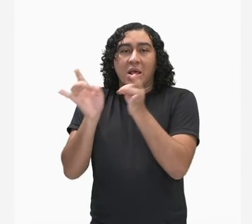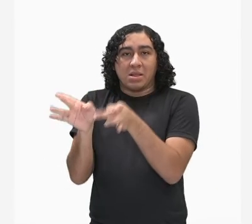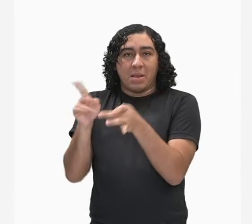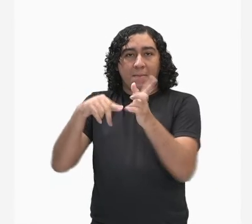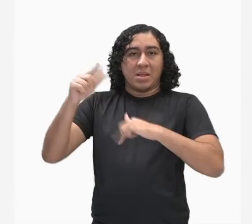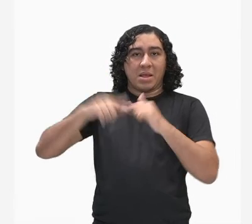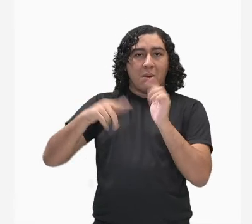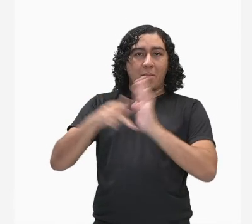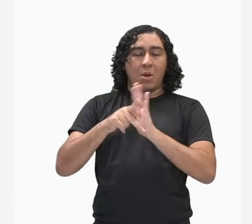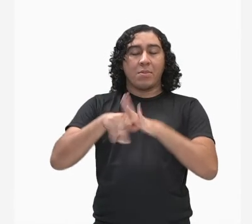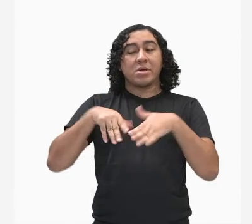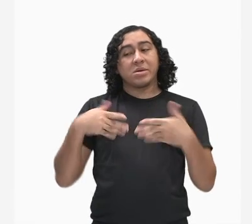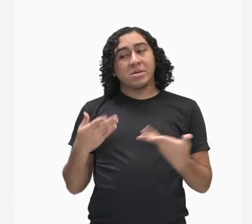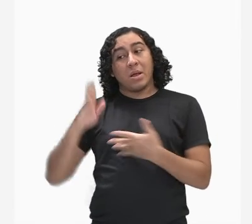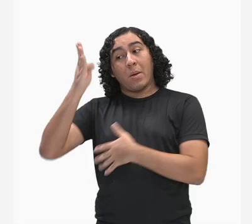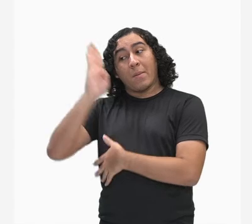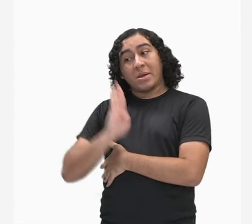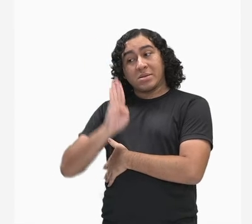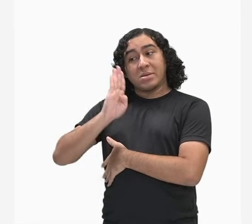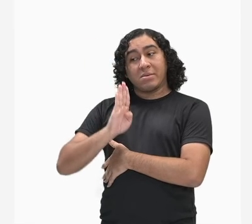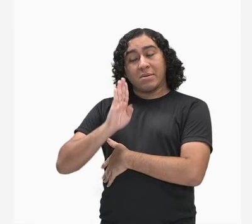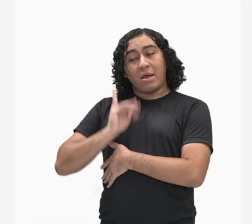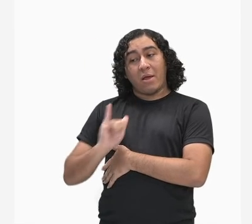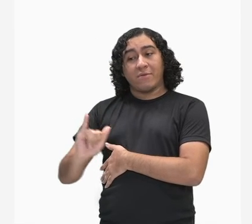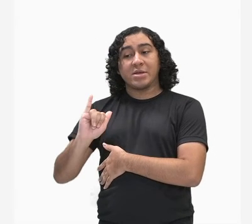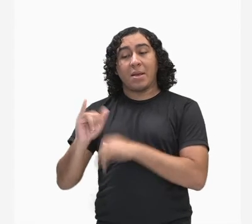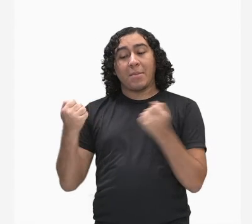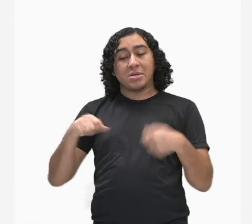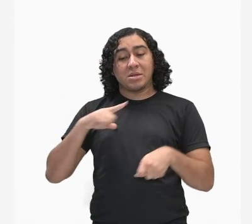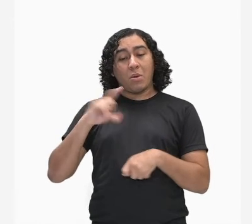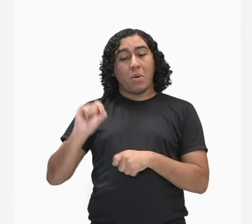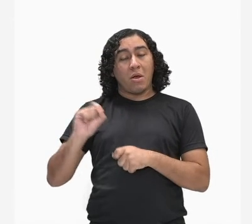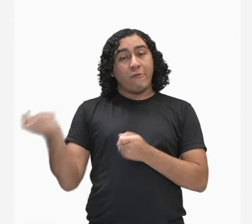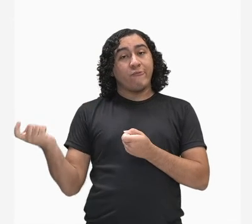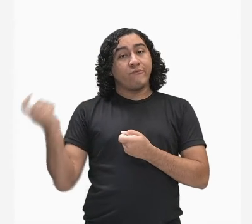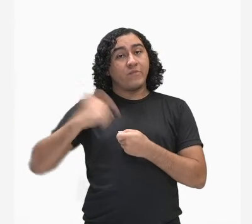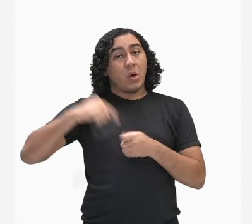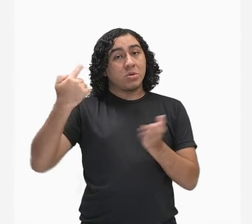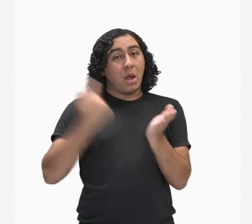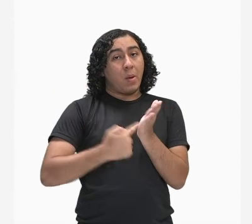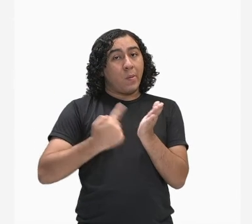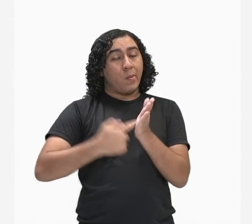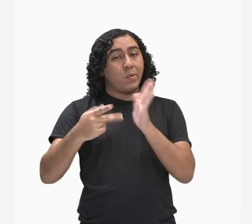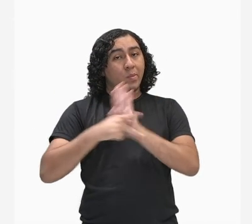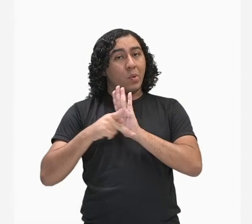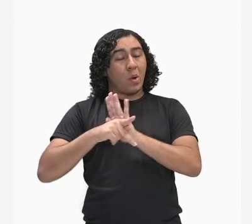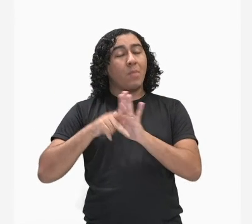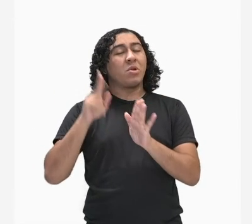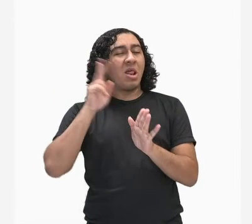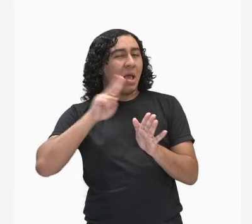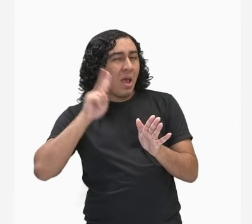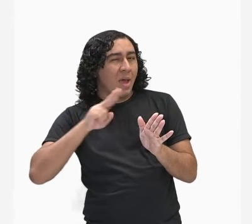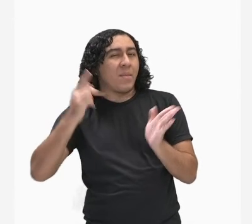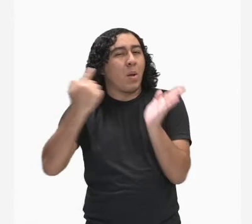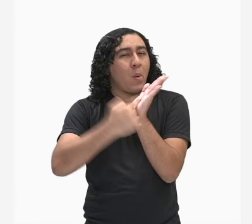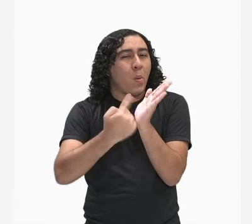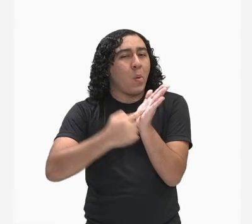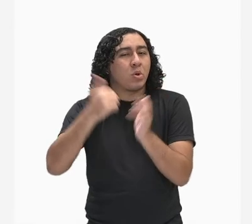Brasil, vamos aí fazer a renovação dos tratados de 1810, que é aqueles tratados que